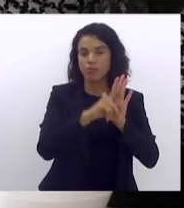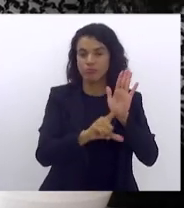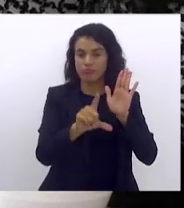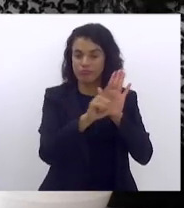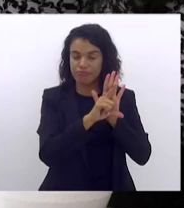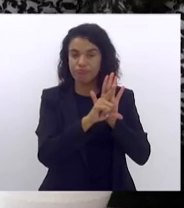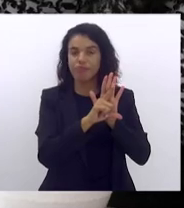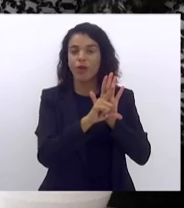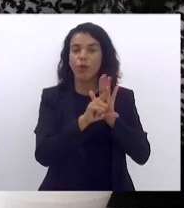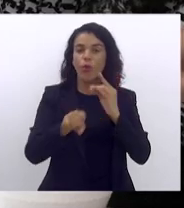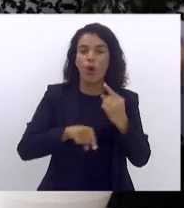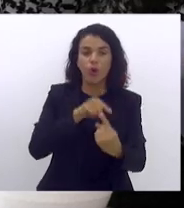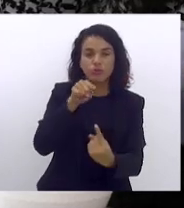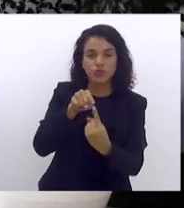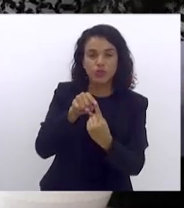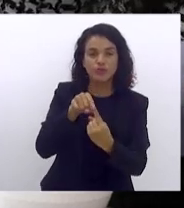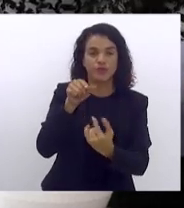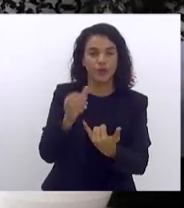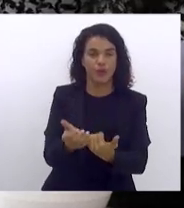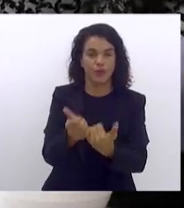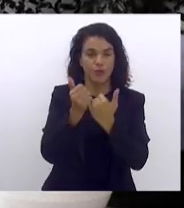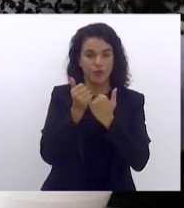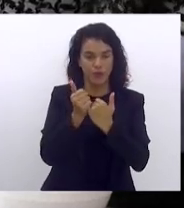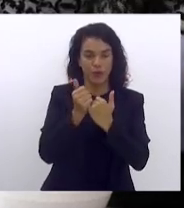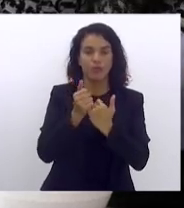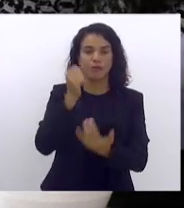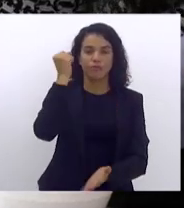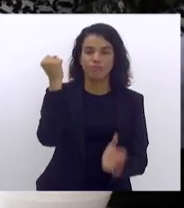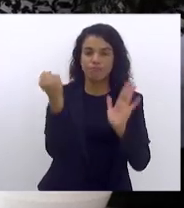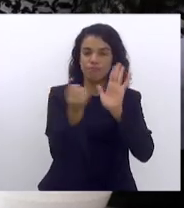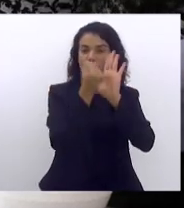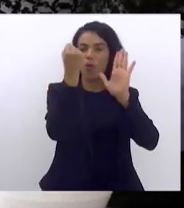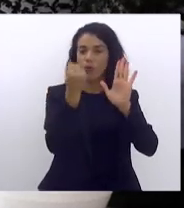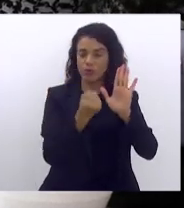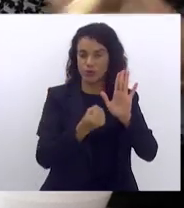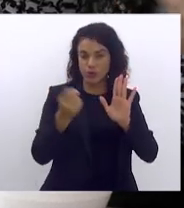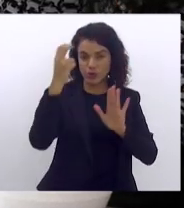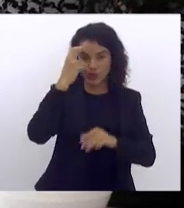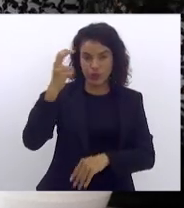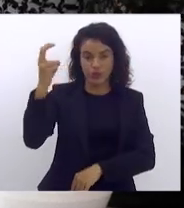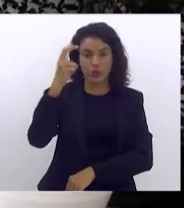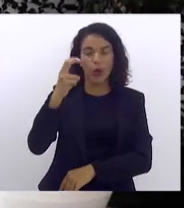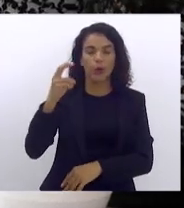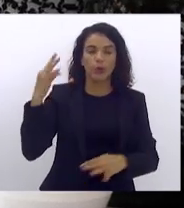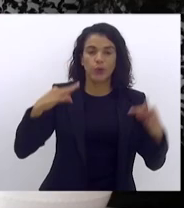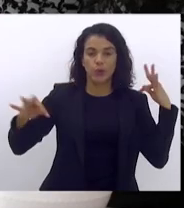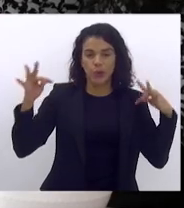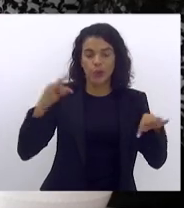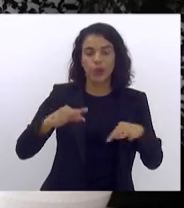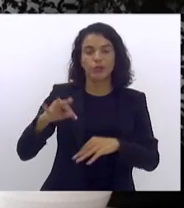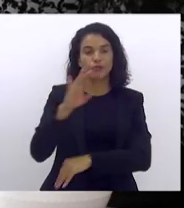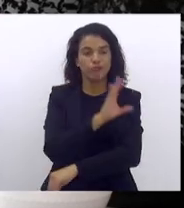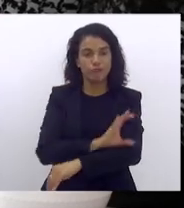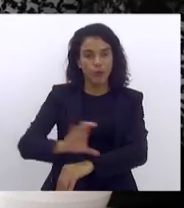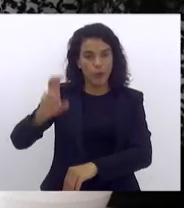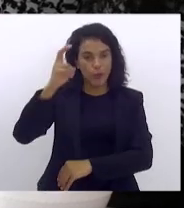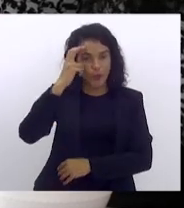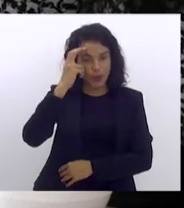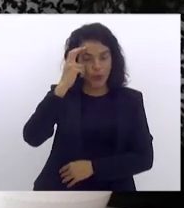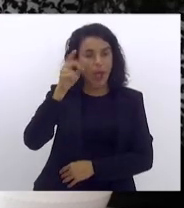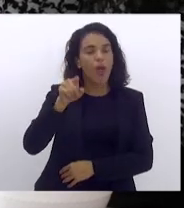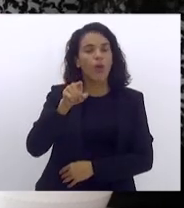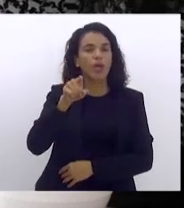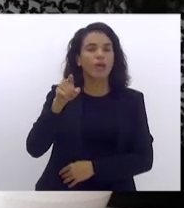para que aquele patrimônio seja declarado histórico, turístico e cultural, é fazer valer o